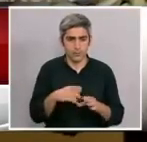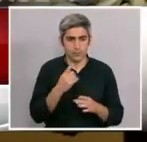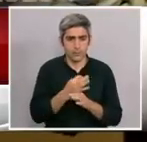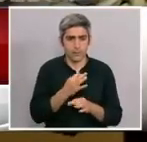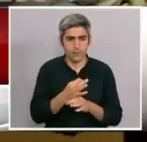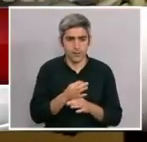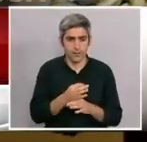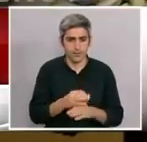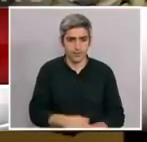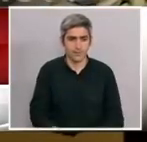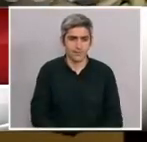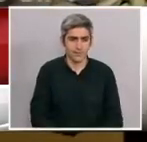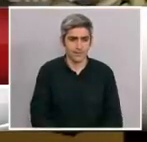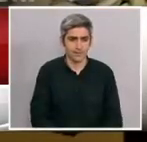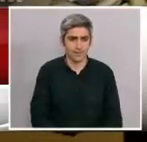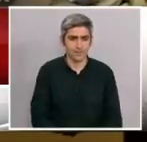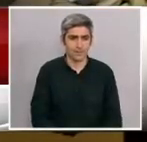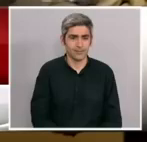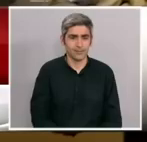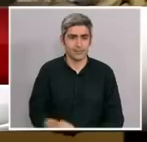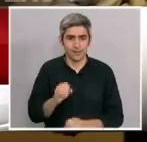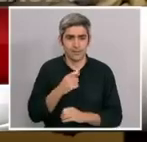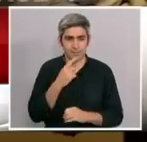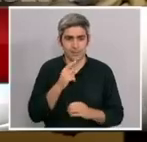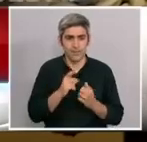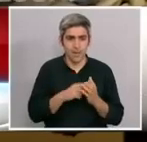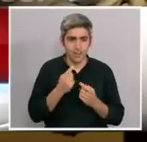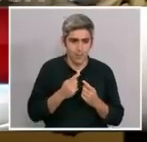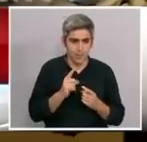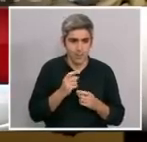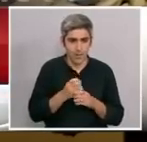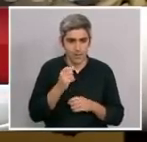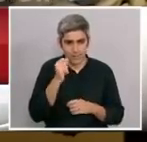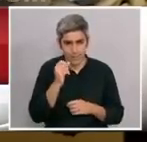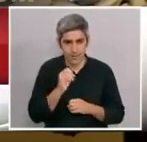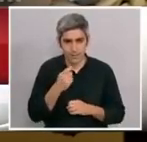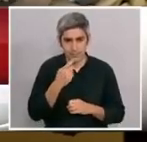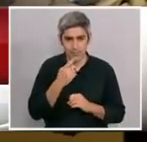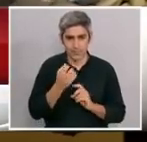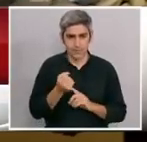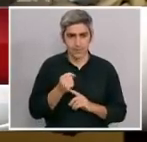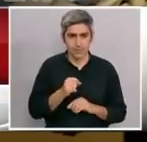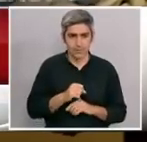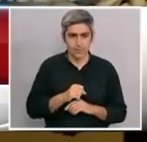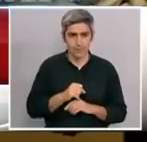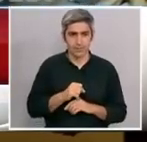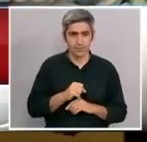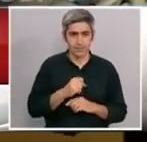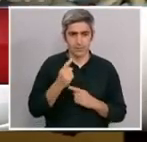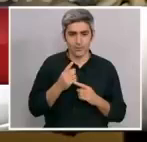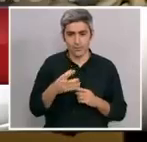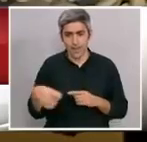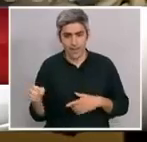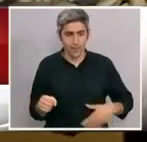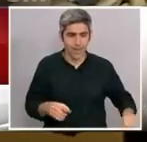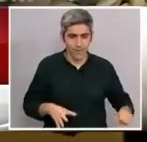festa. Até porque ninguém se apercebia se faltasse uma garrafinha de vinho, não é? Eram umas para um lado, outras